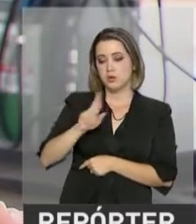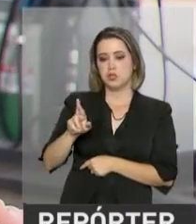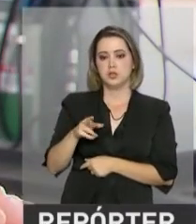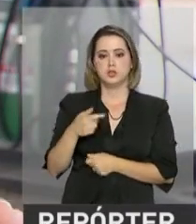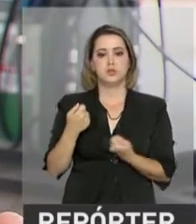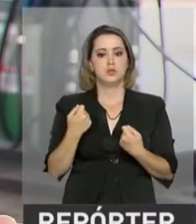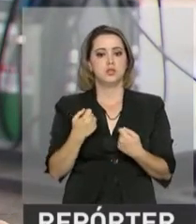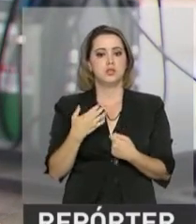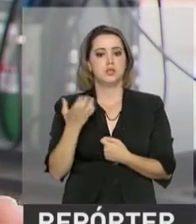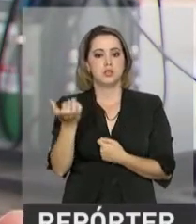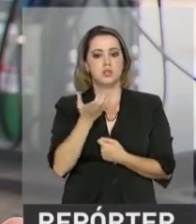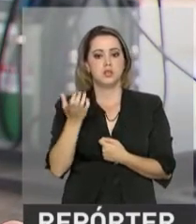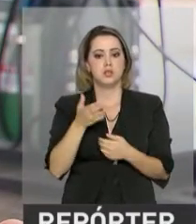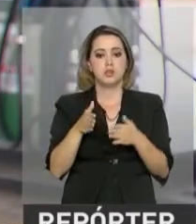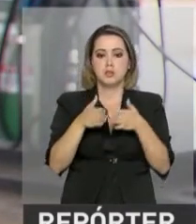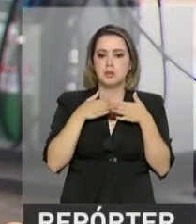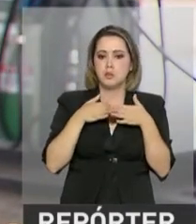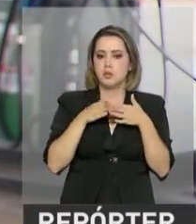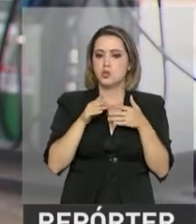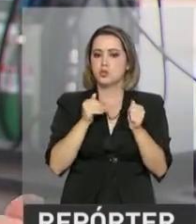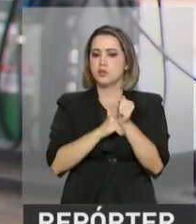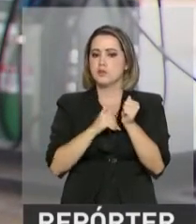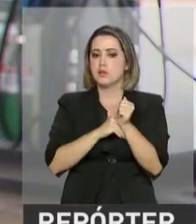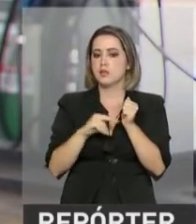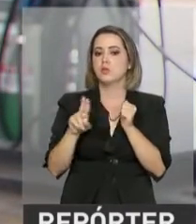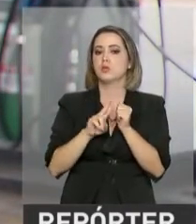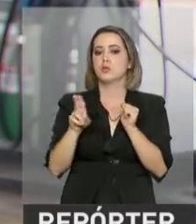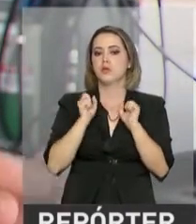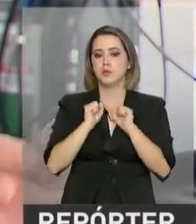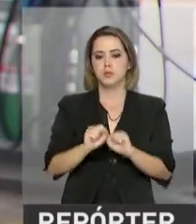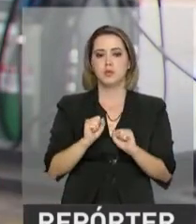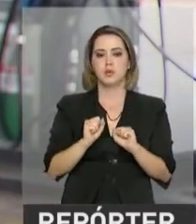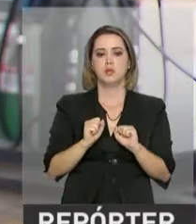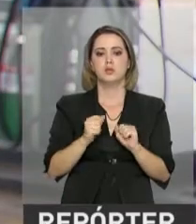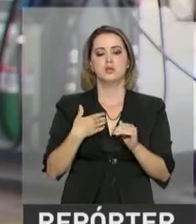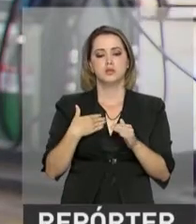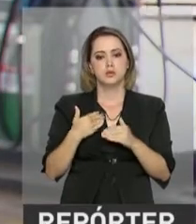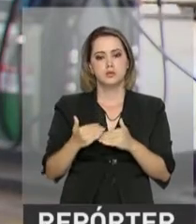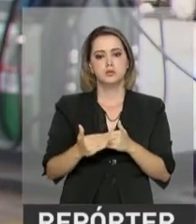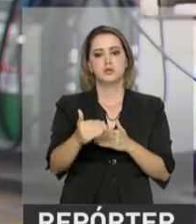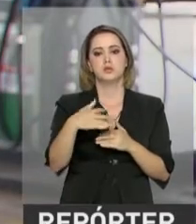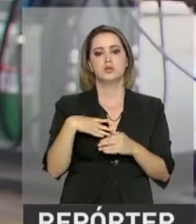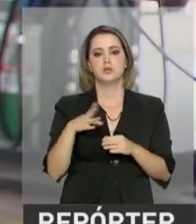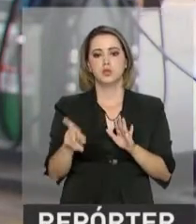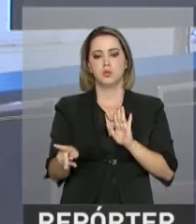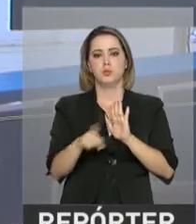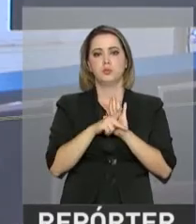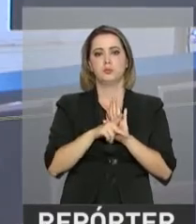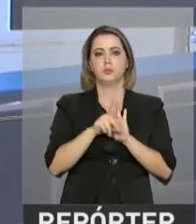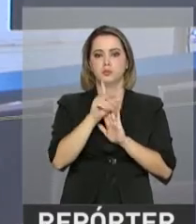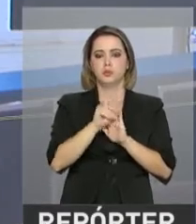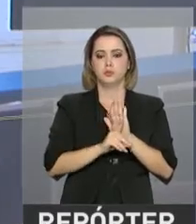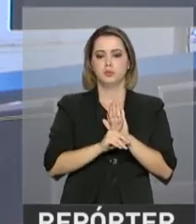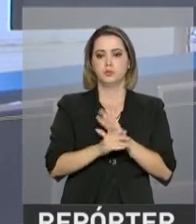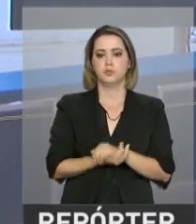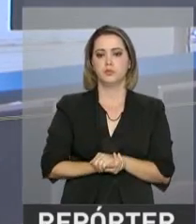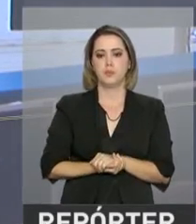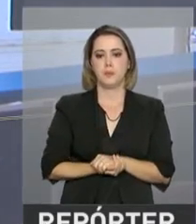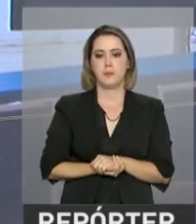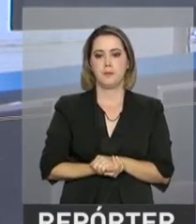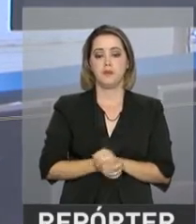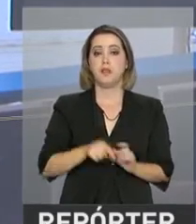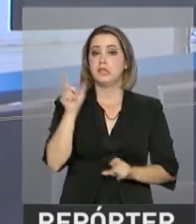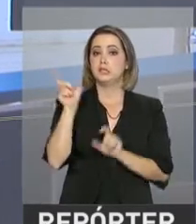se ele quiser pediu anonimato pode pedir que mais vamos levar esse direito desde os